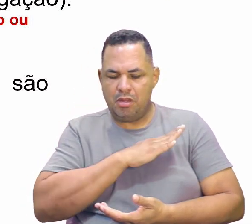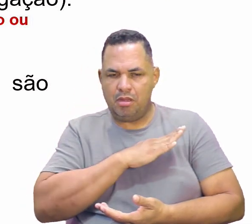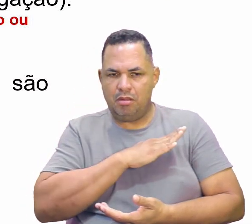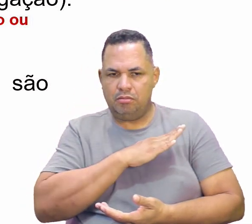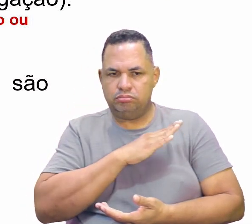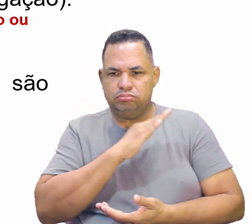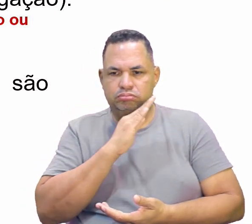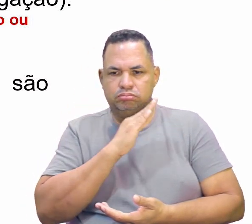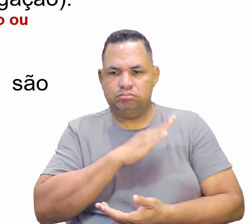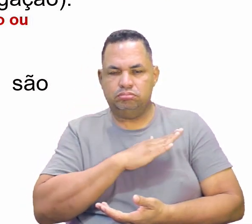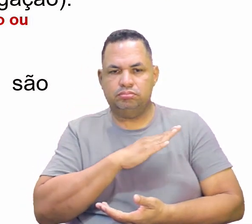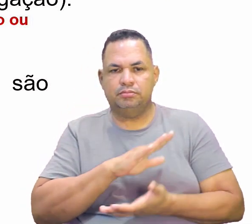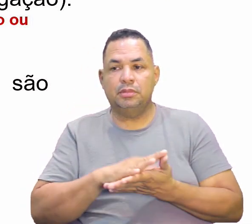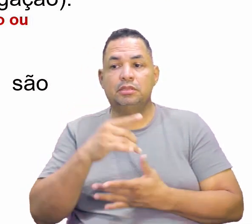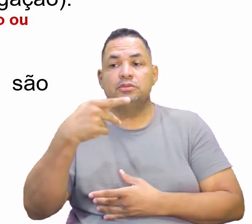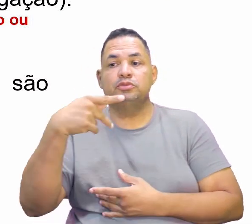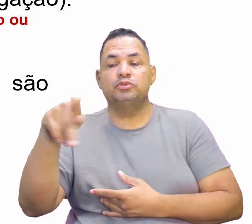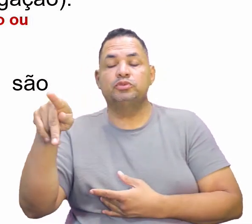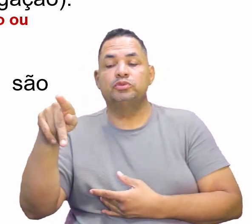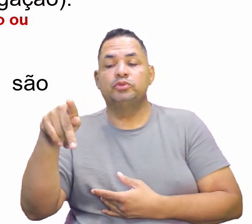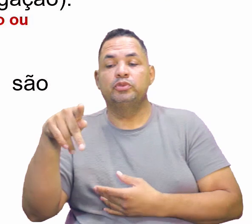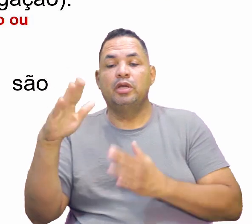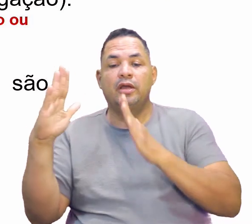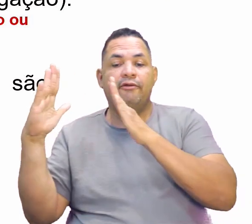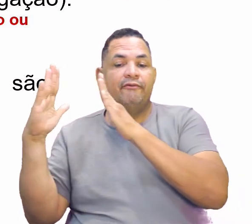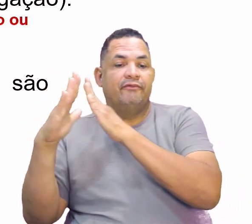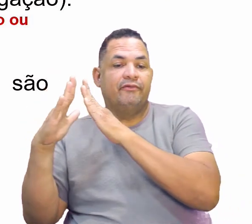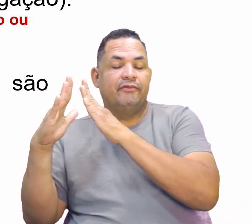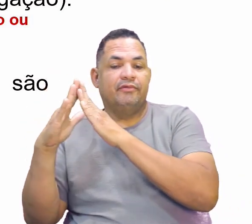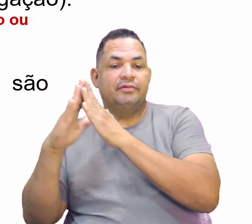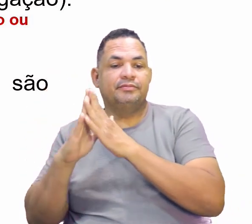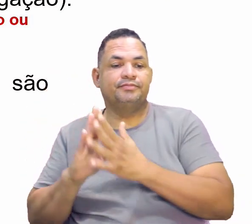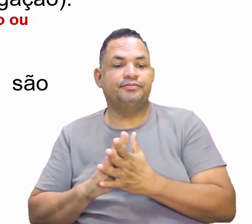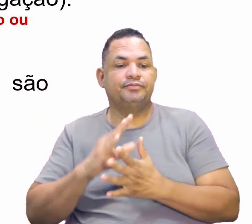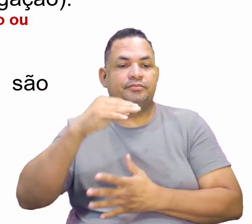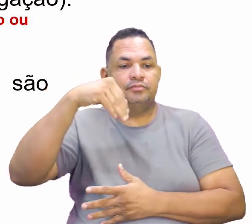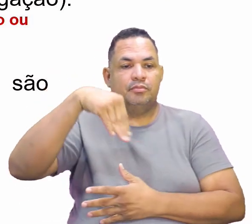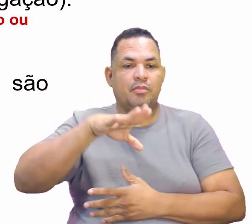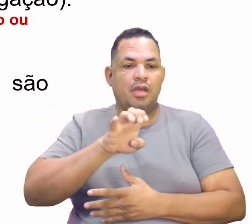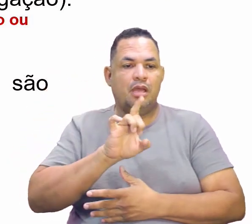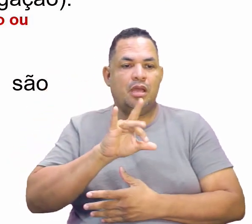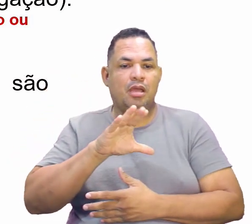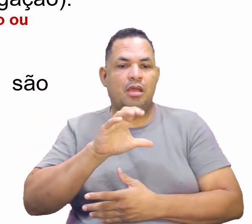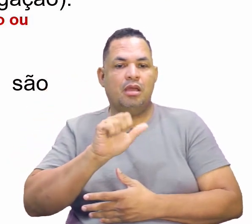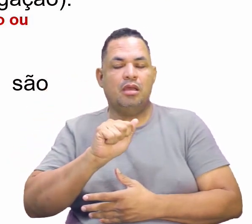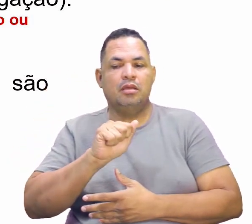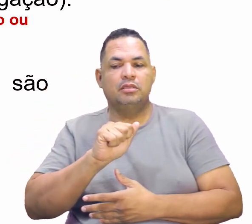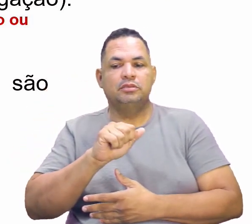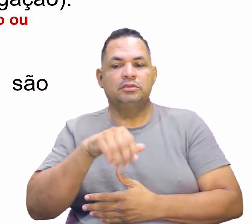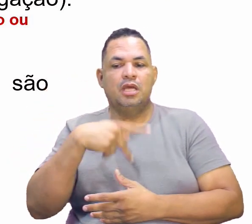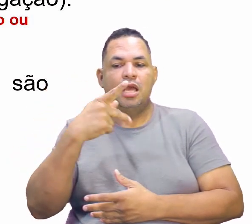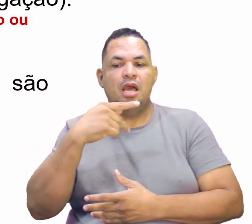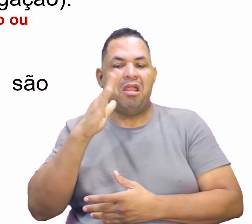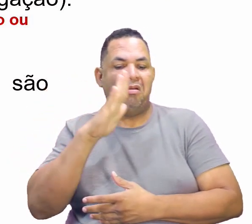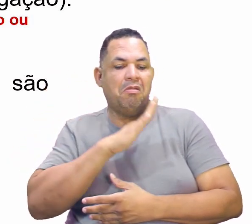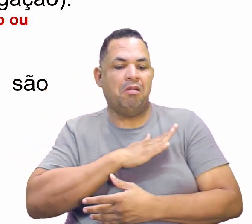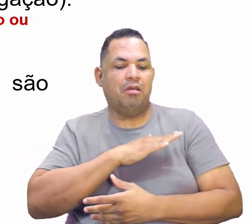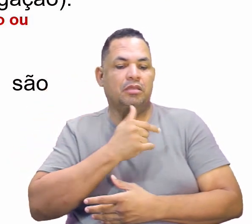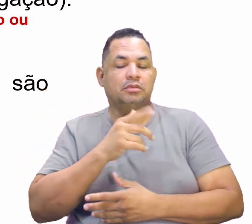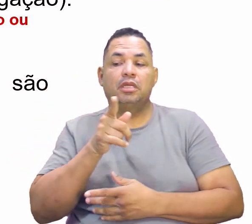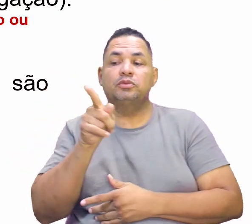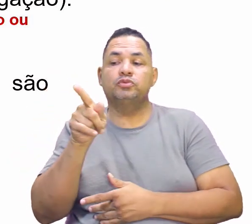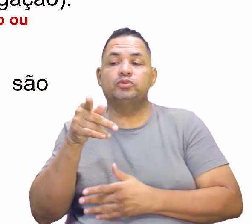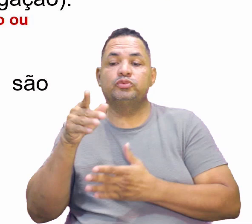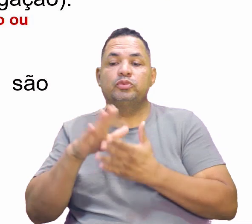terceira pessoa do plural. Se tivesse assim... Marcos e Carlos falaram mal da tua vizinha. O verbo está na terceira pessoa